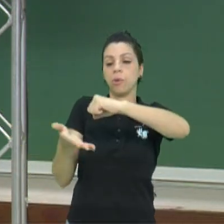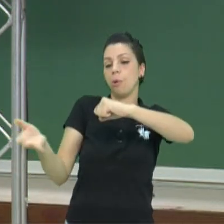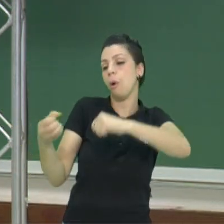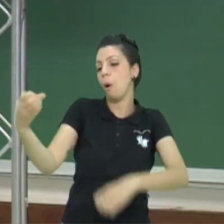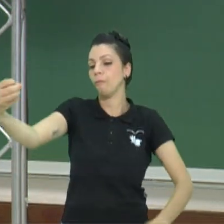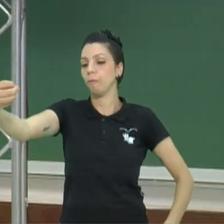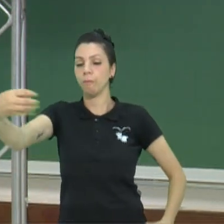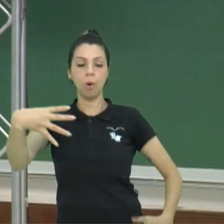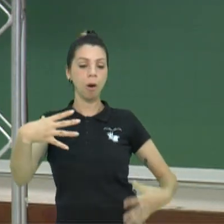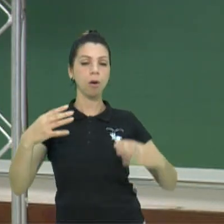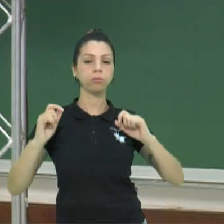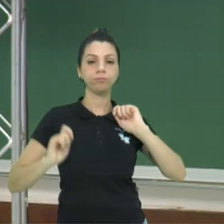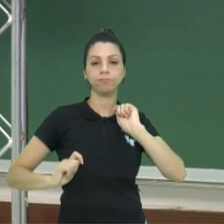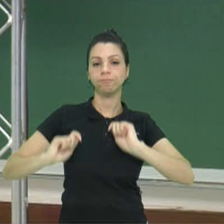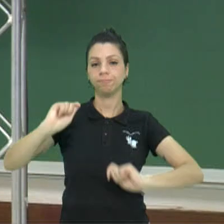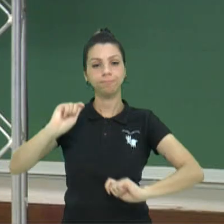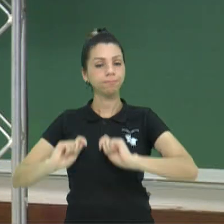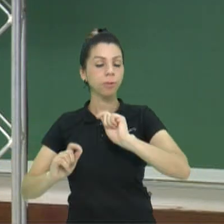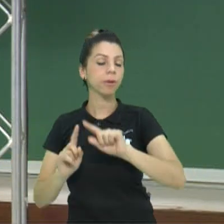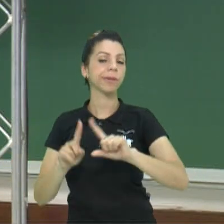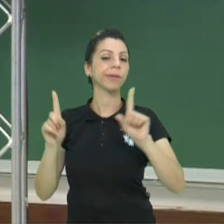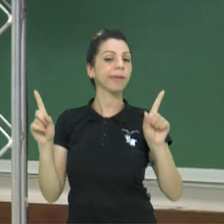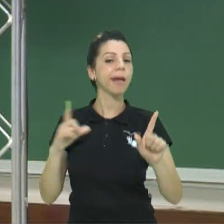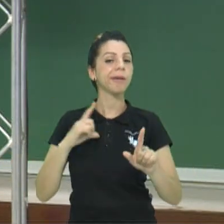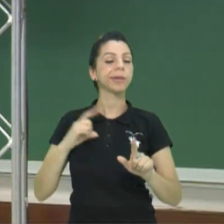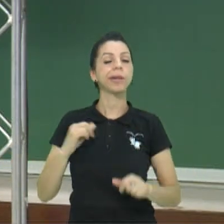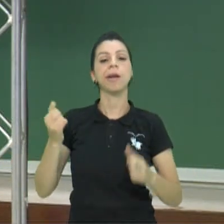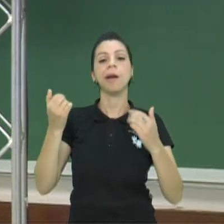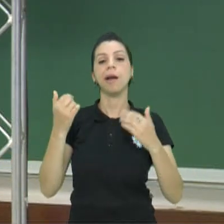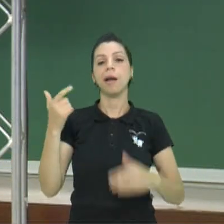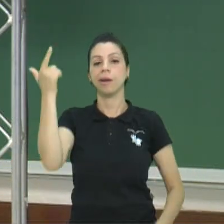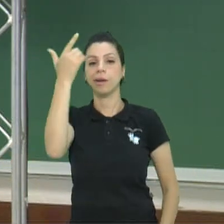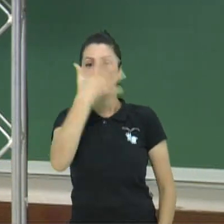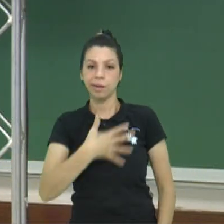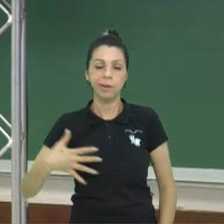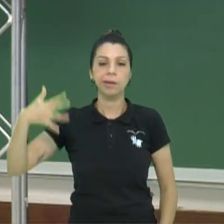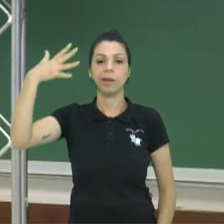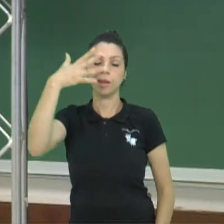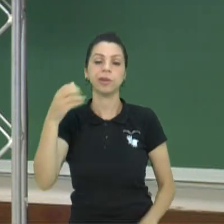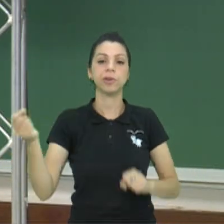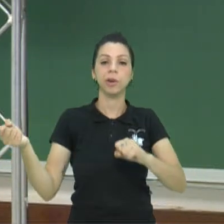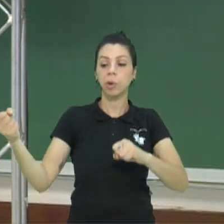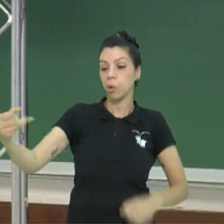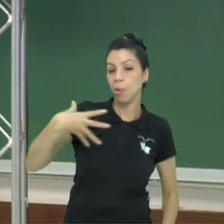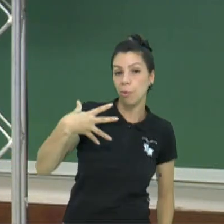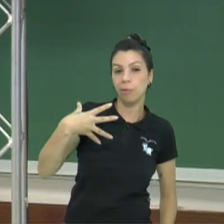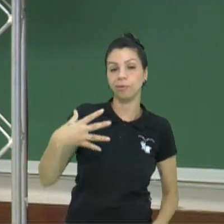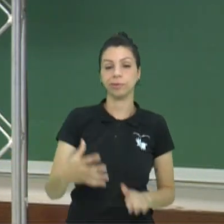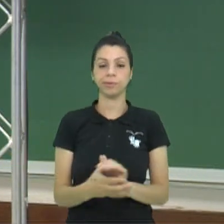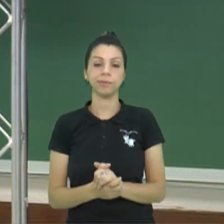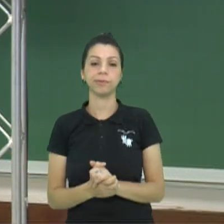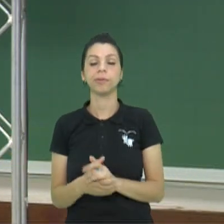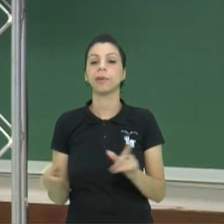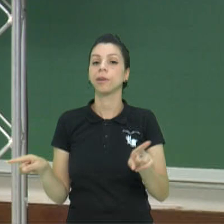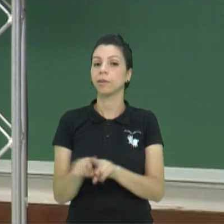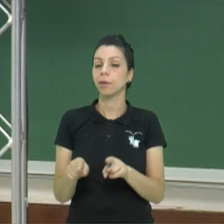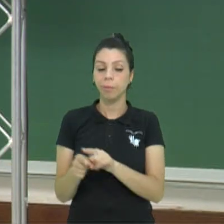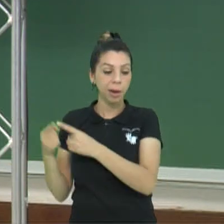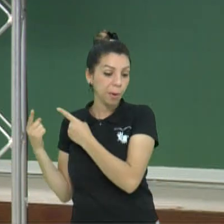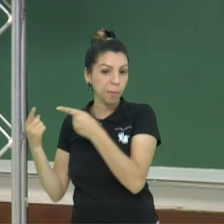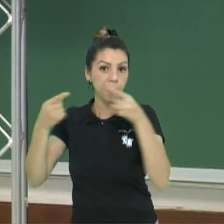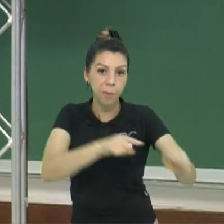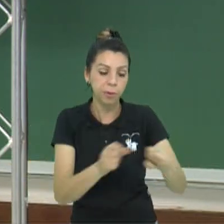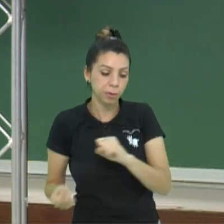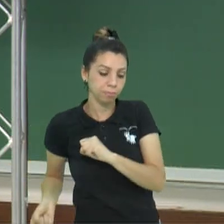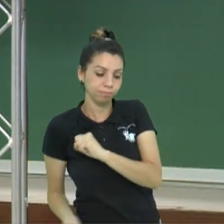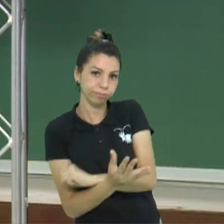arrojado, dinâmico. Então ele mostrou muito essa imagem aí, de modernidade, e uma imagem de combate à corrupção,